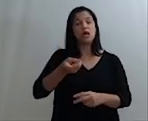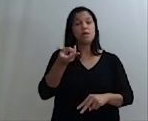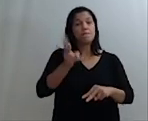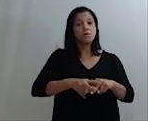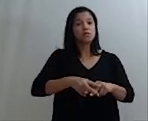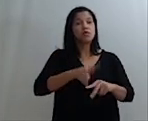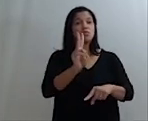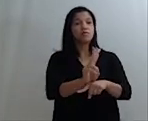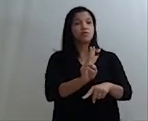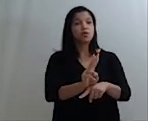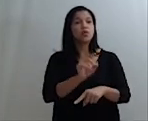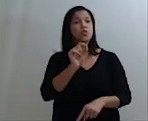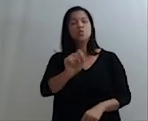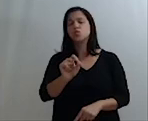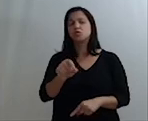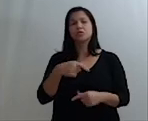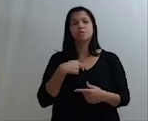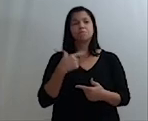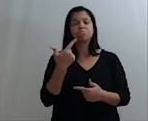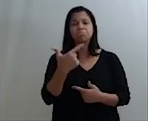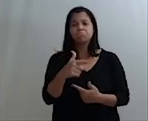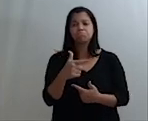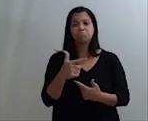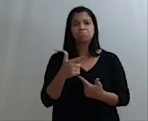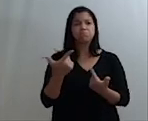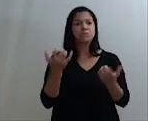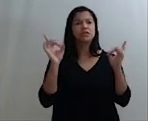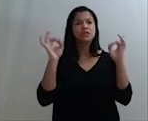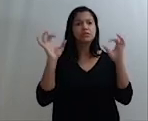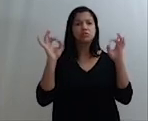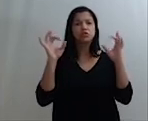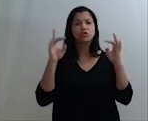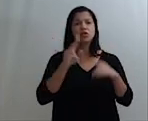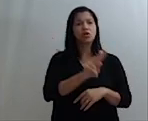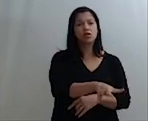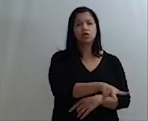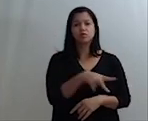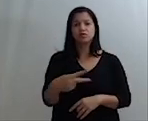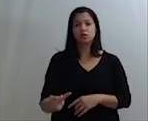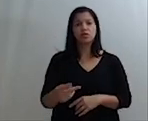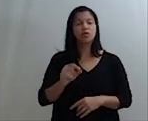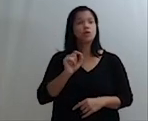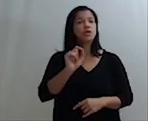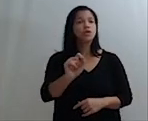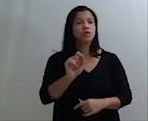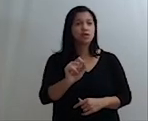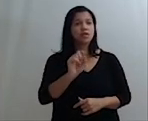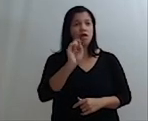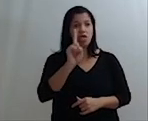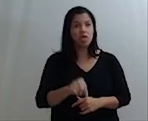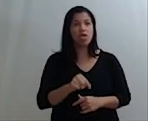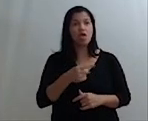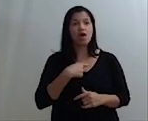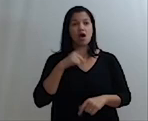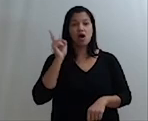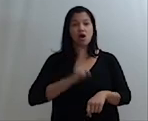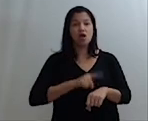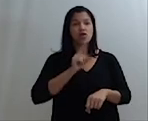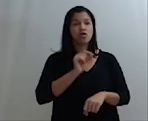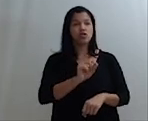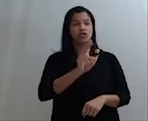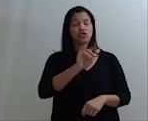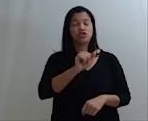a margem de excepcionalidade seria permitida essa conversão porque se a auto de prisão e flagrante foi lavrada no dia